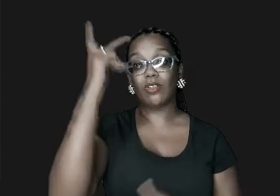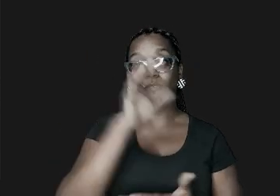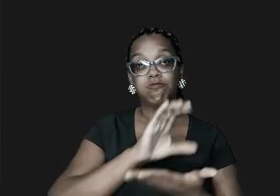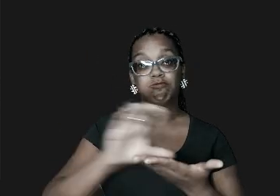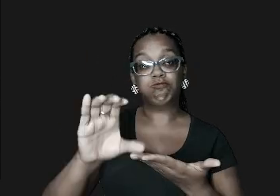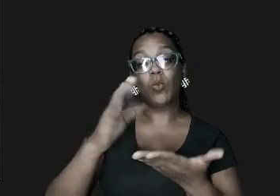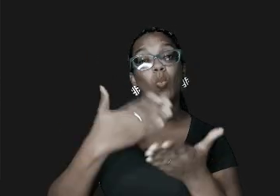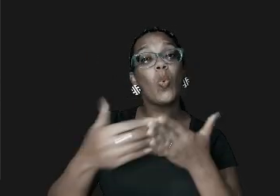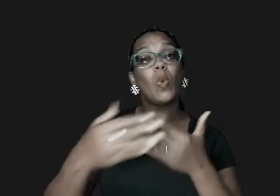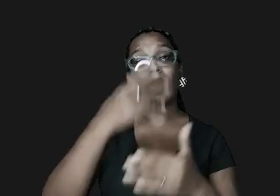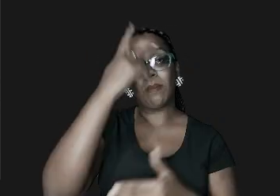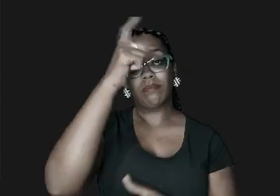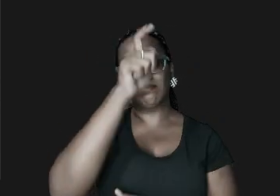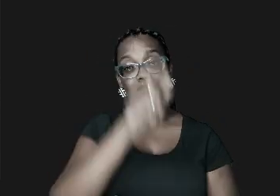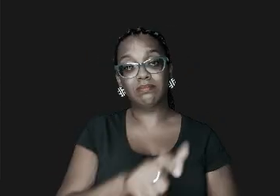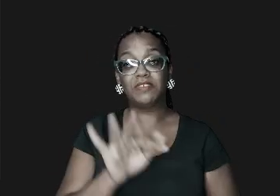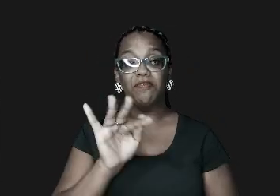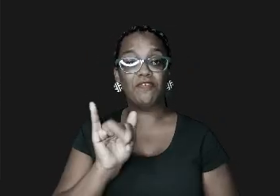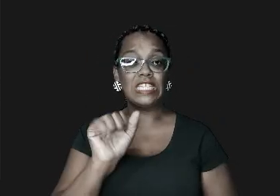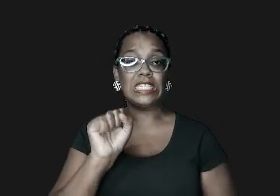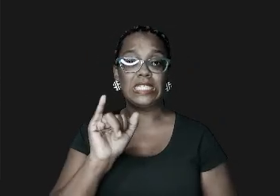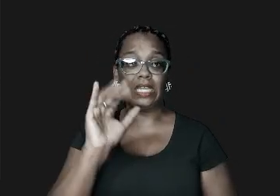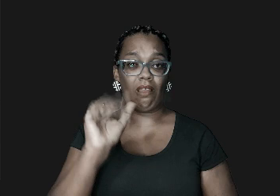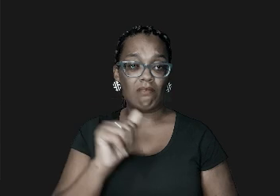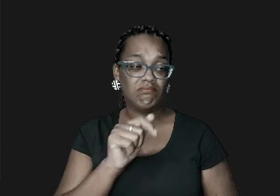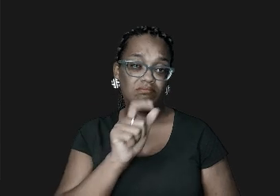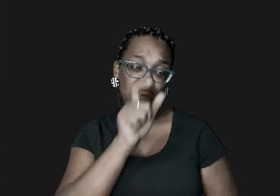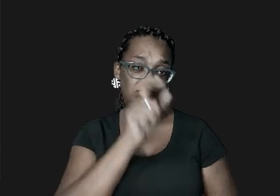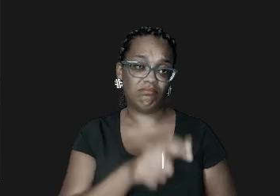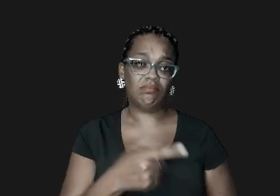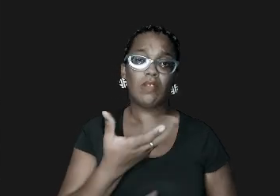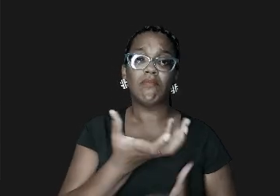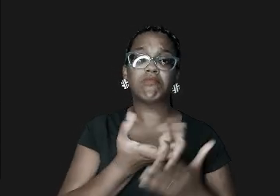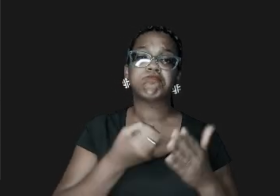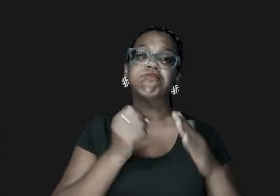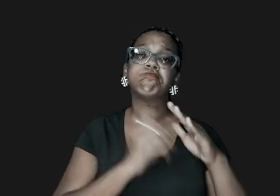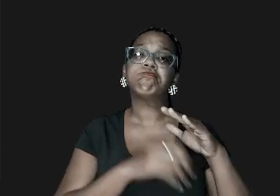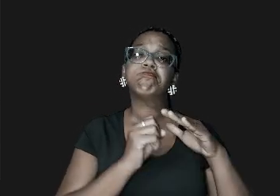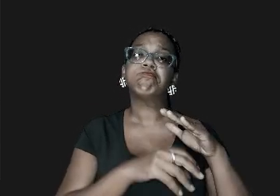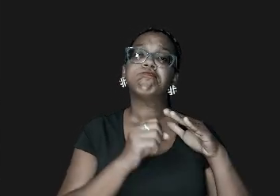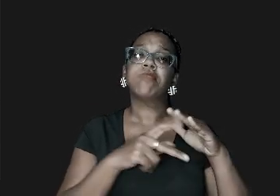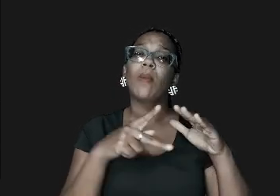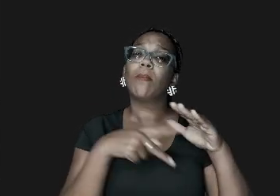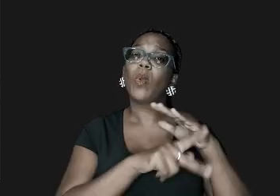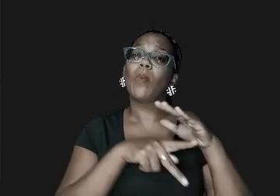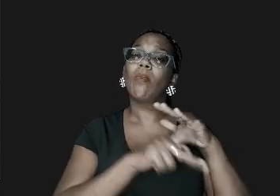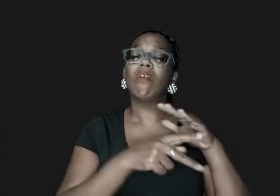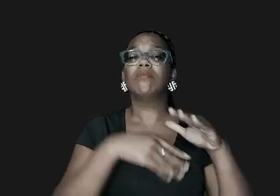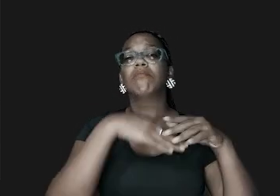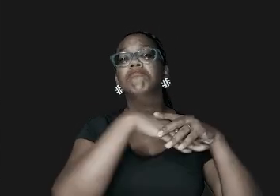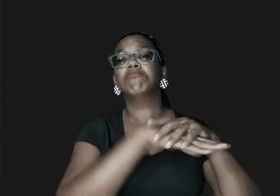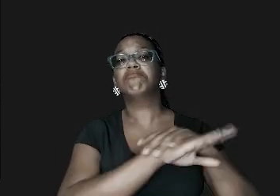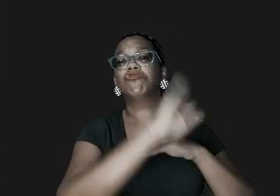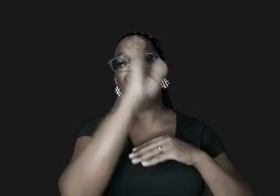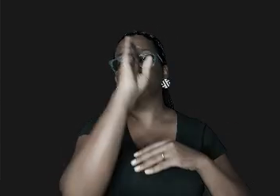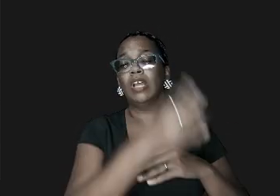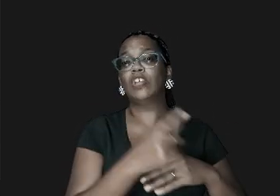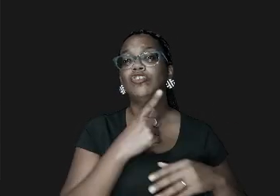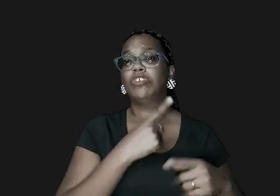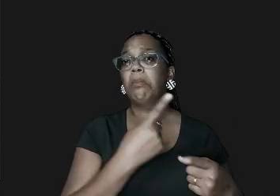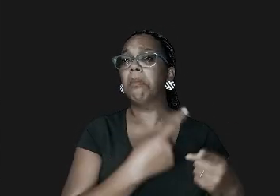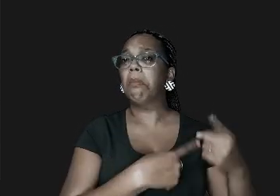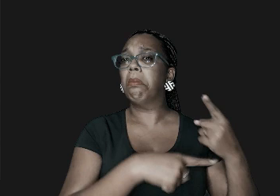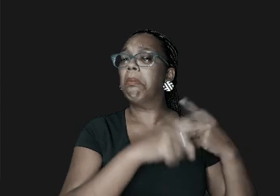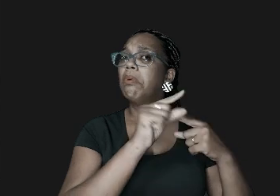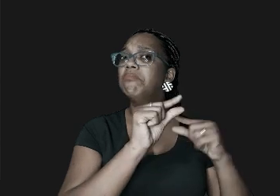então os investidores qualquer pessoa física colocavam a sua poupança ali no tesouro direto